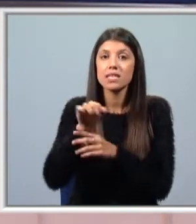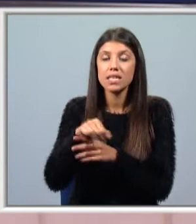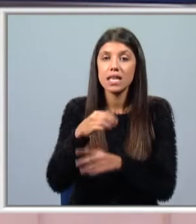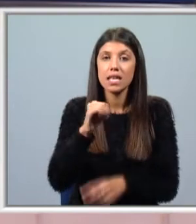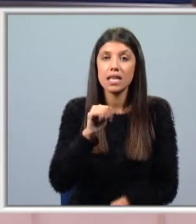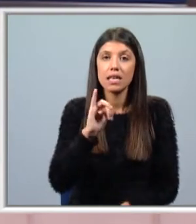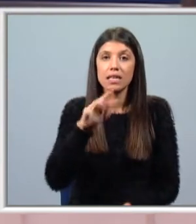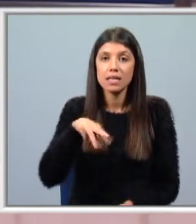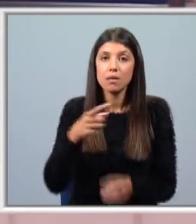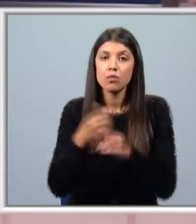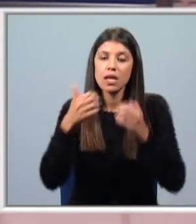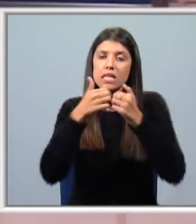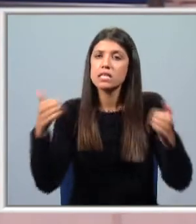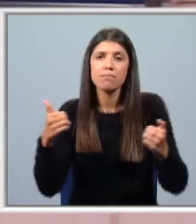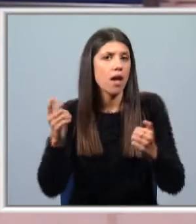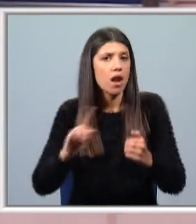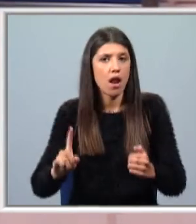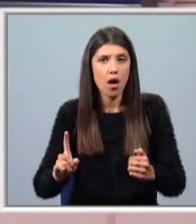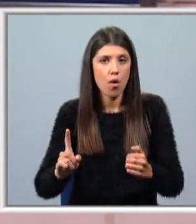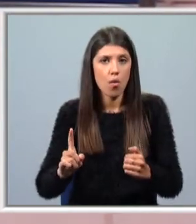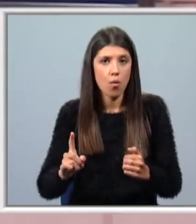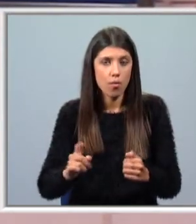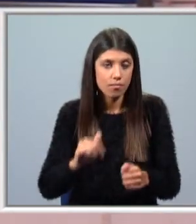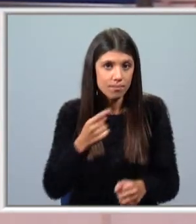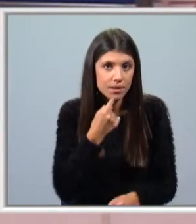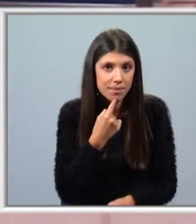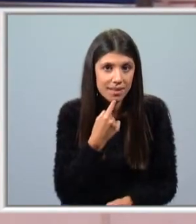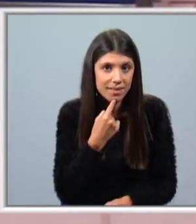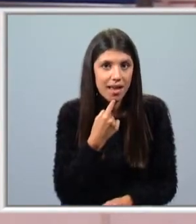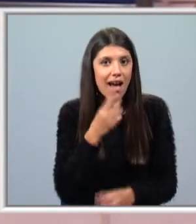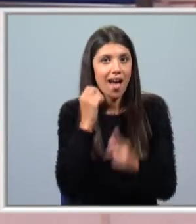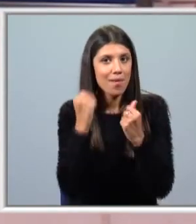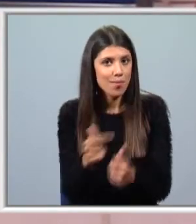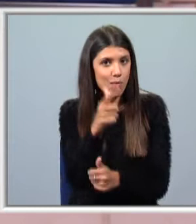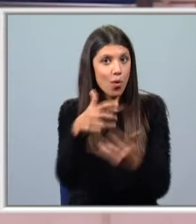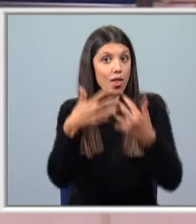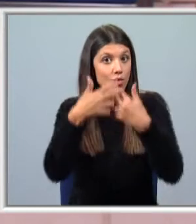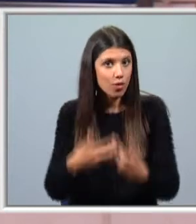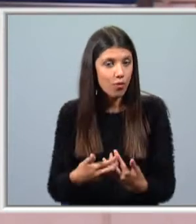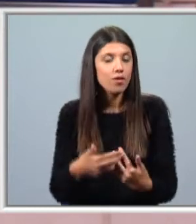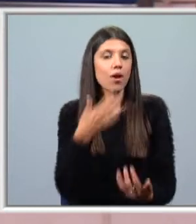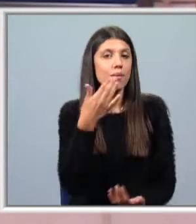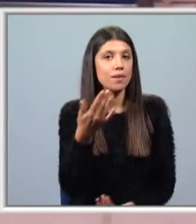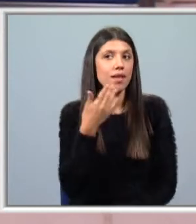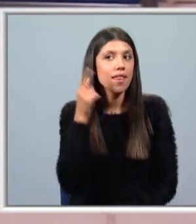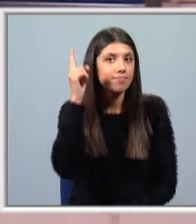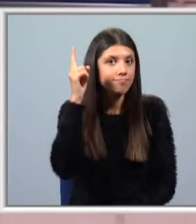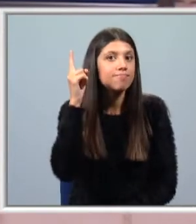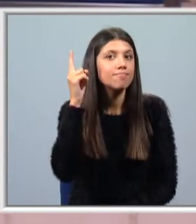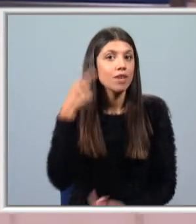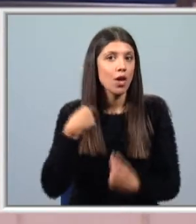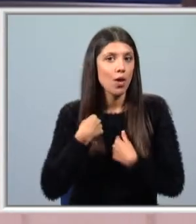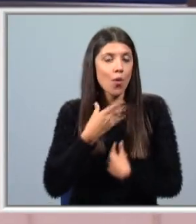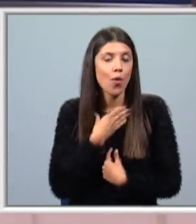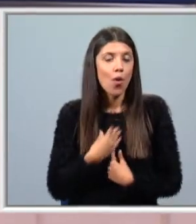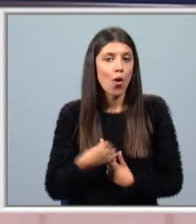se separa. Correto. Adorei as dúvidas desse lado. Obrigado por as teres colocado. Eu gosto sempre de tentar